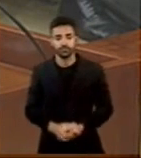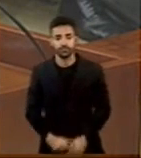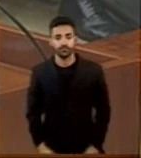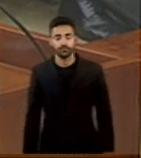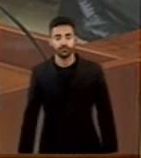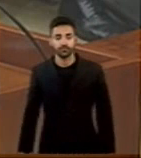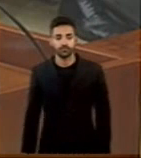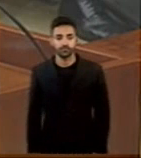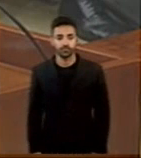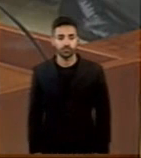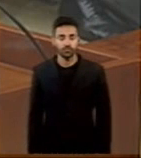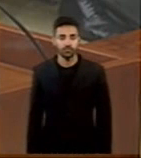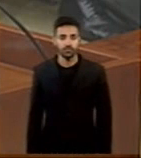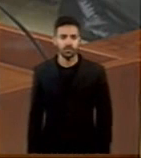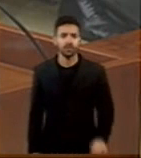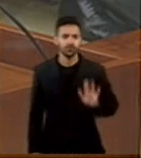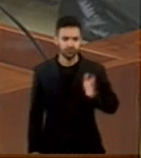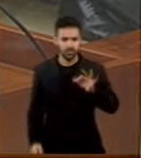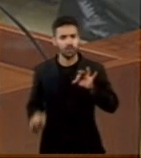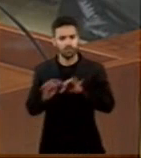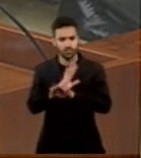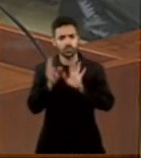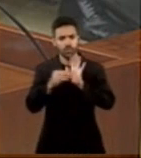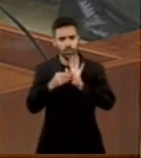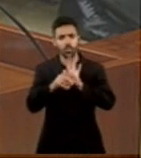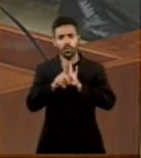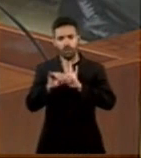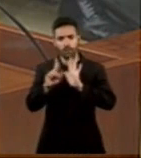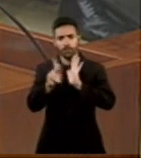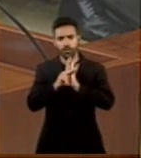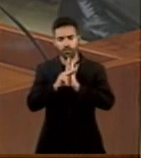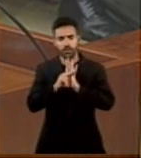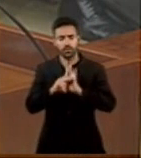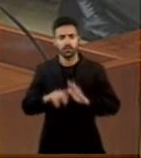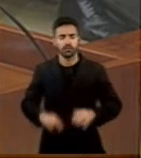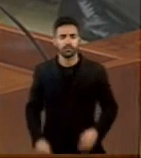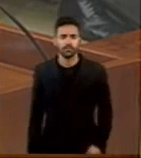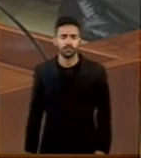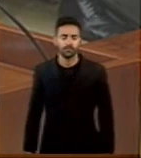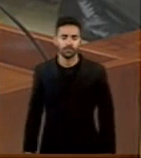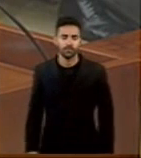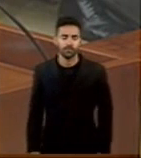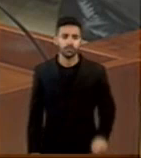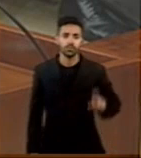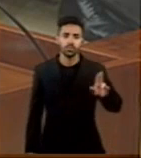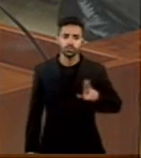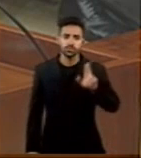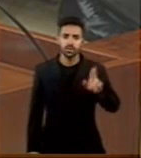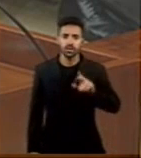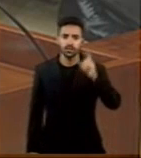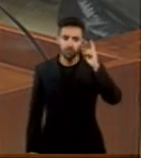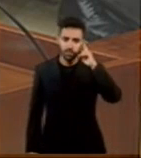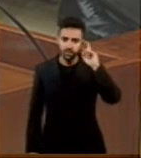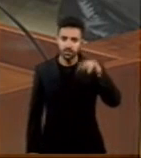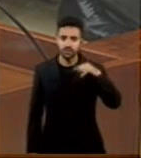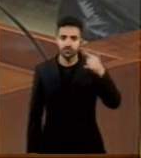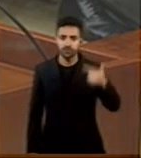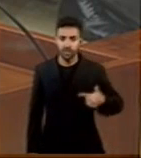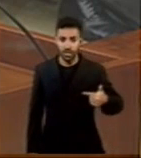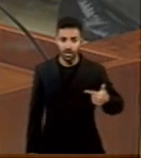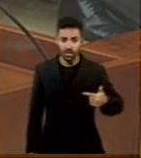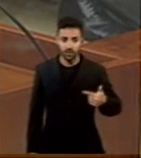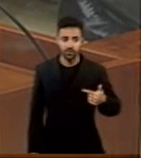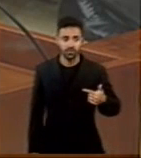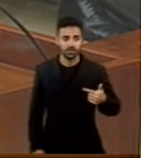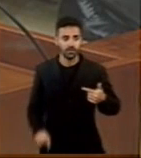essa questão de uma lei específica que seria utilizada como genérica e assim por diante. Mas é bom colocar o